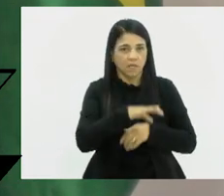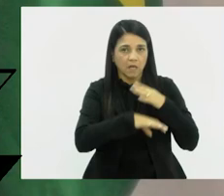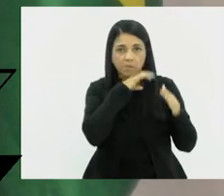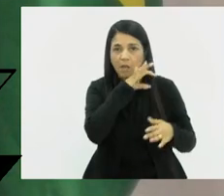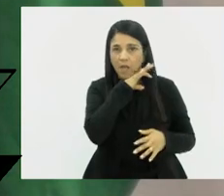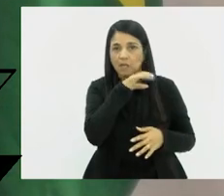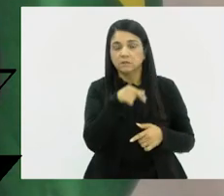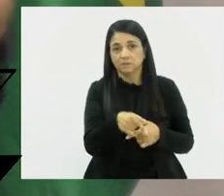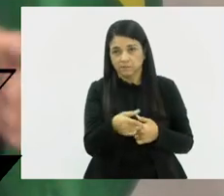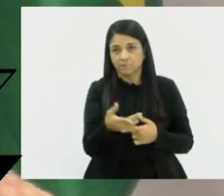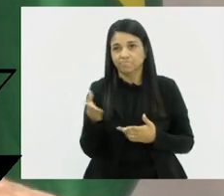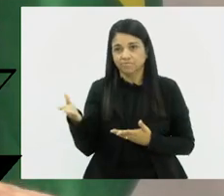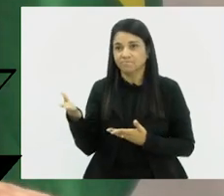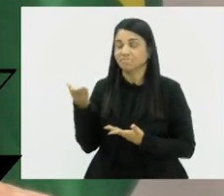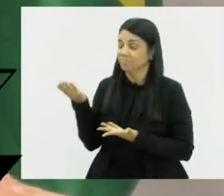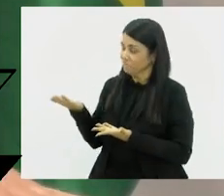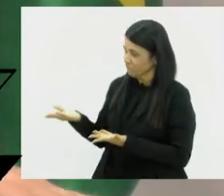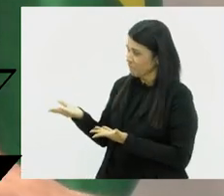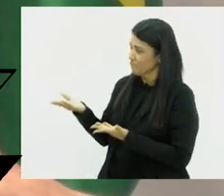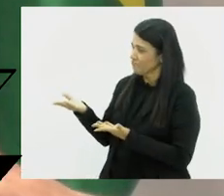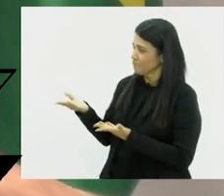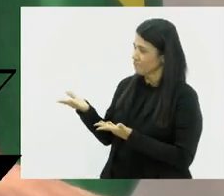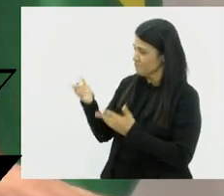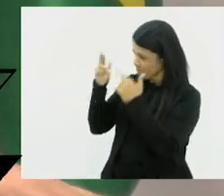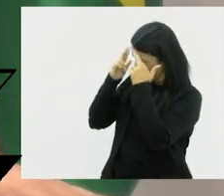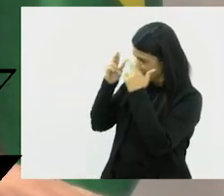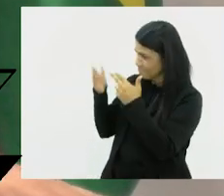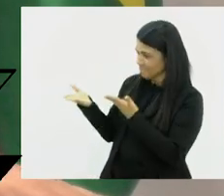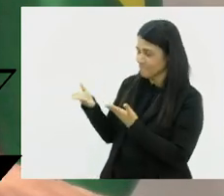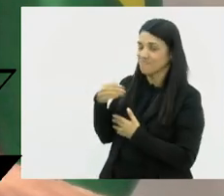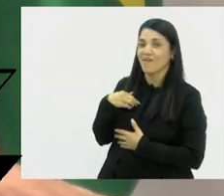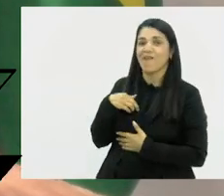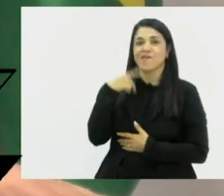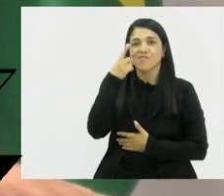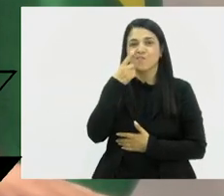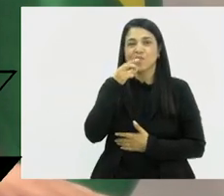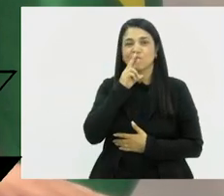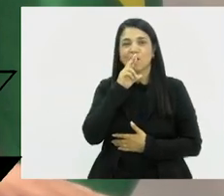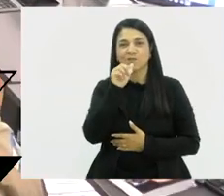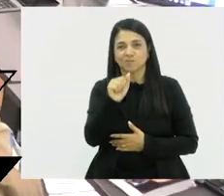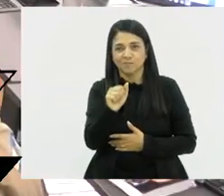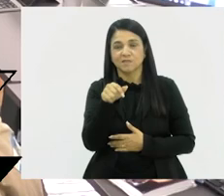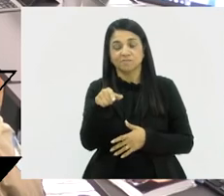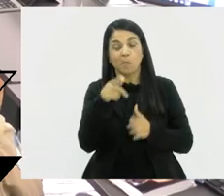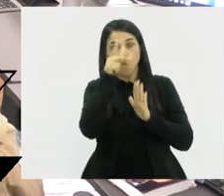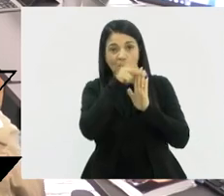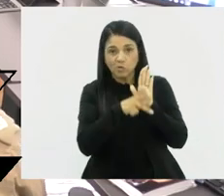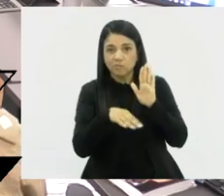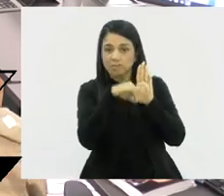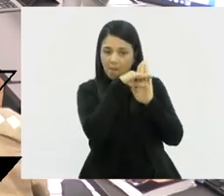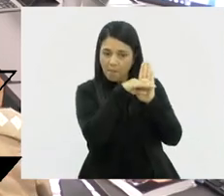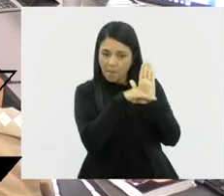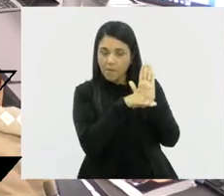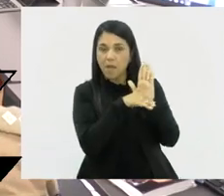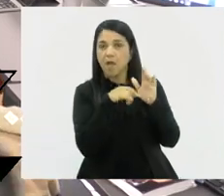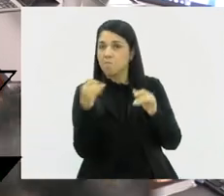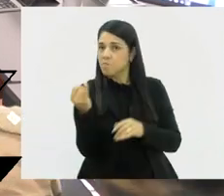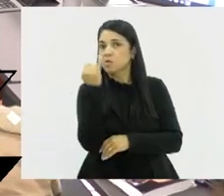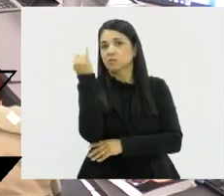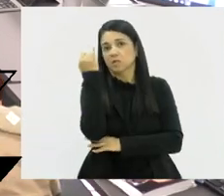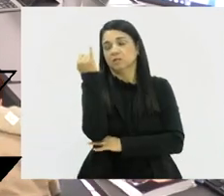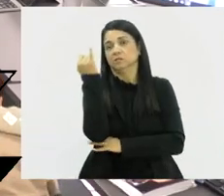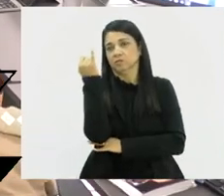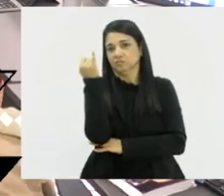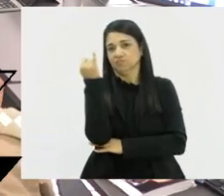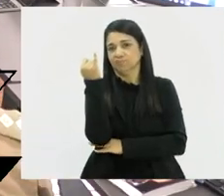Cobrei aqui o nosso querido amigo, respeitosamente, Rodrigo Amorim, para que a gente coloque esse projeto na pauta, que é um projeto muito importante, que não